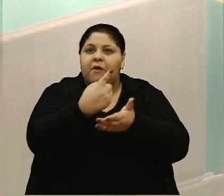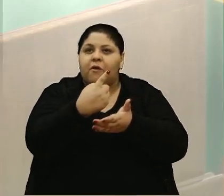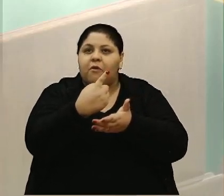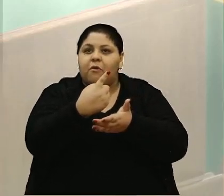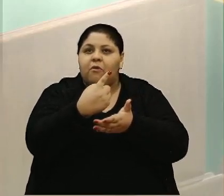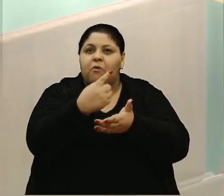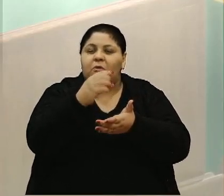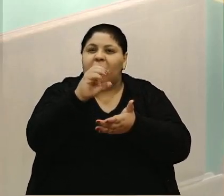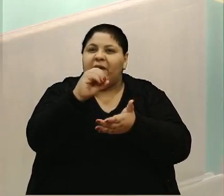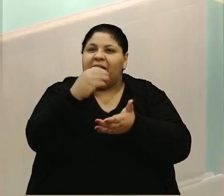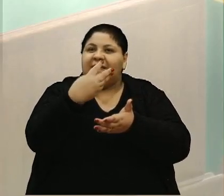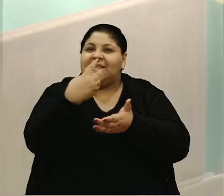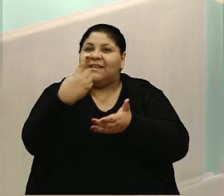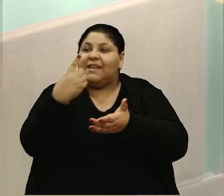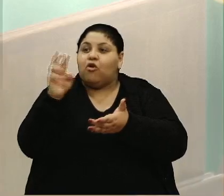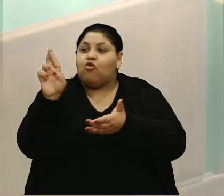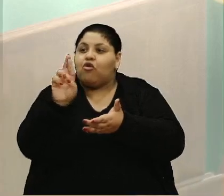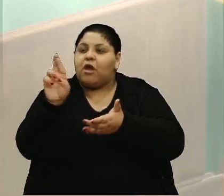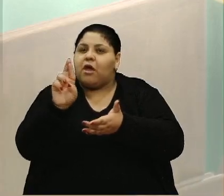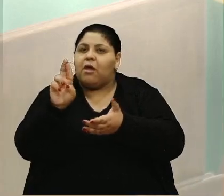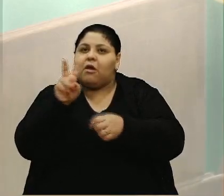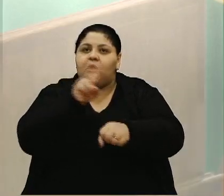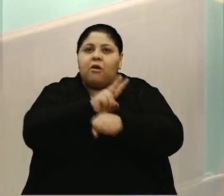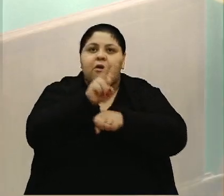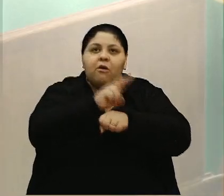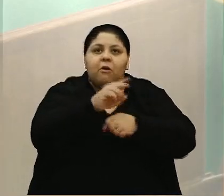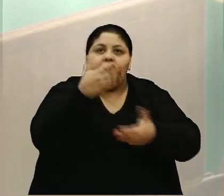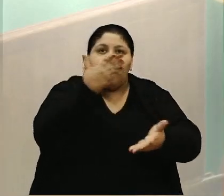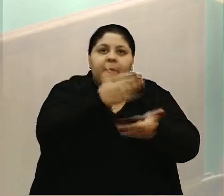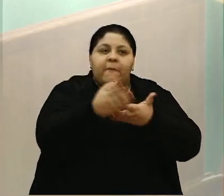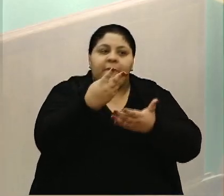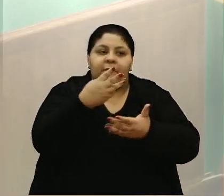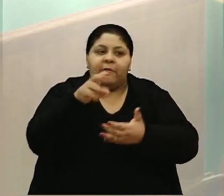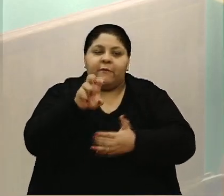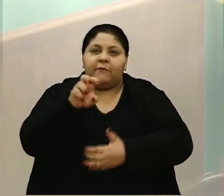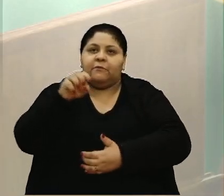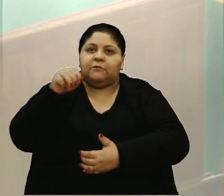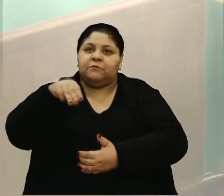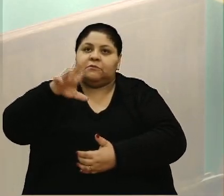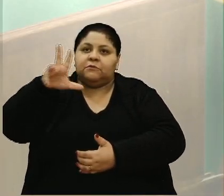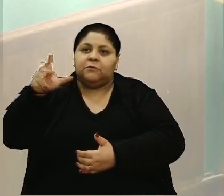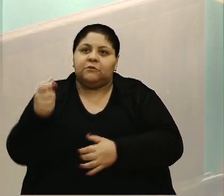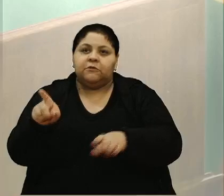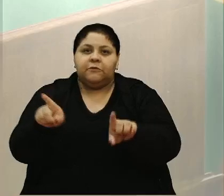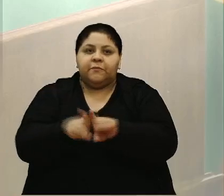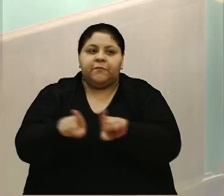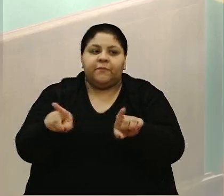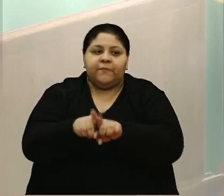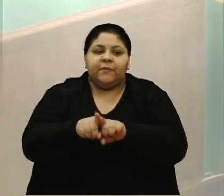vaga, perde 35 milhões por ano.